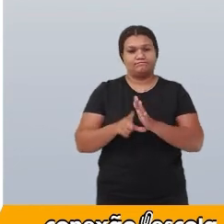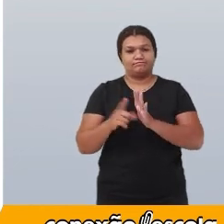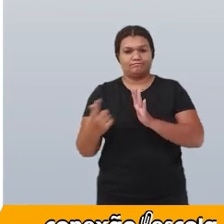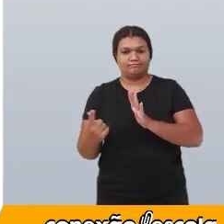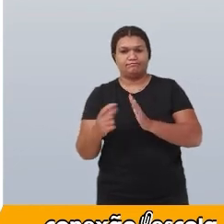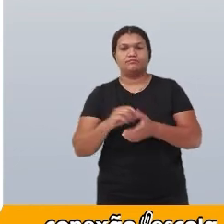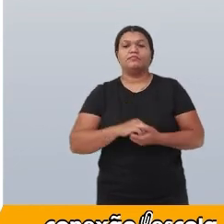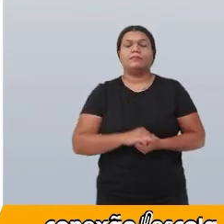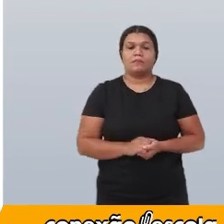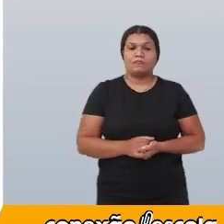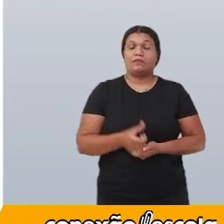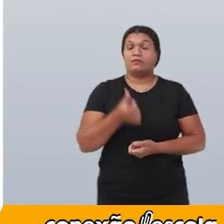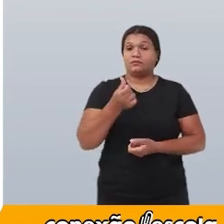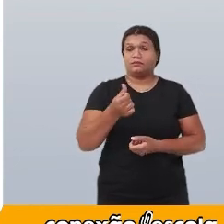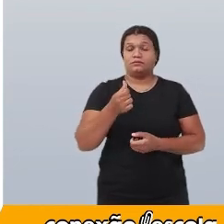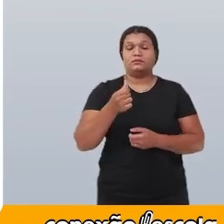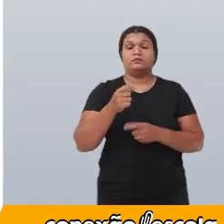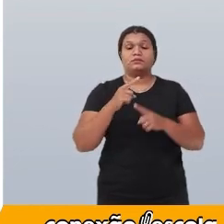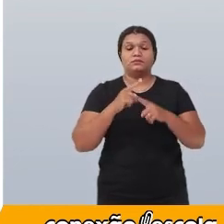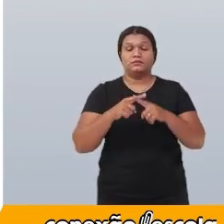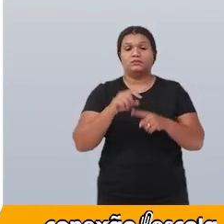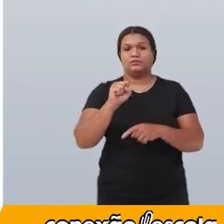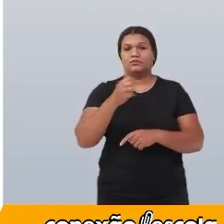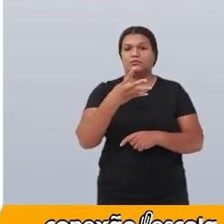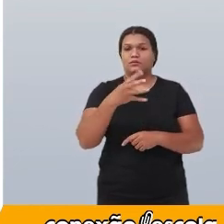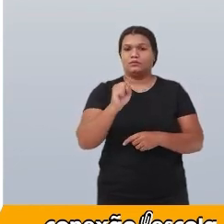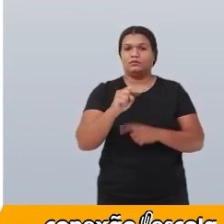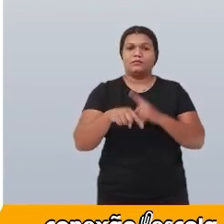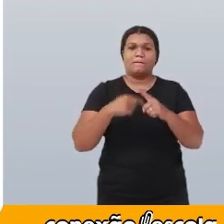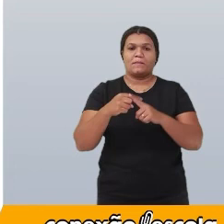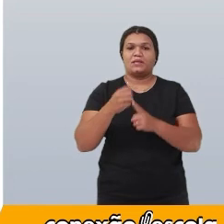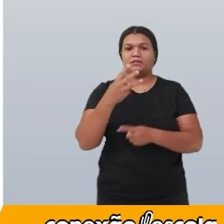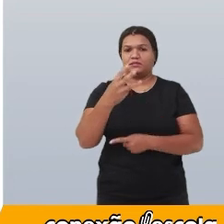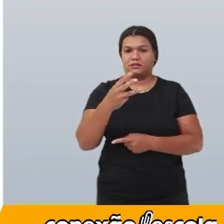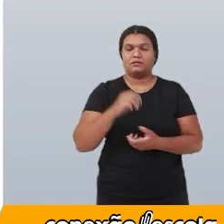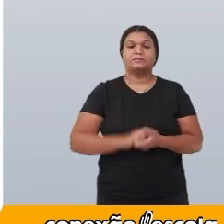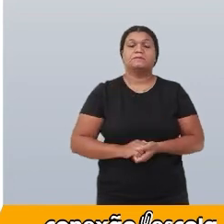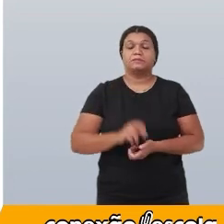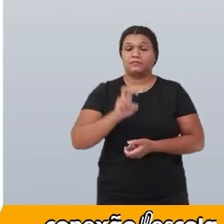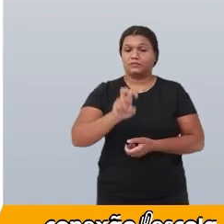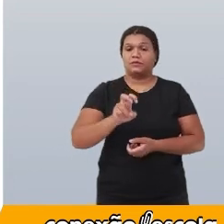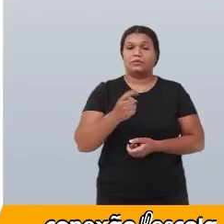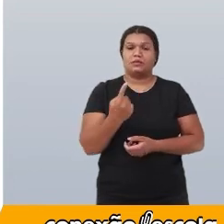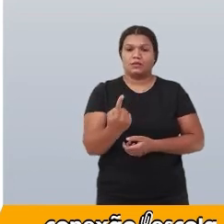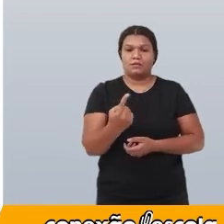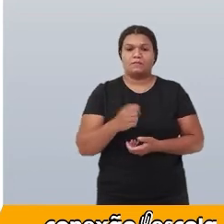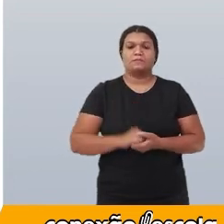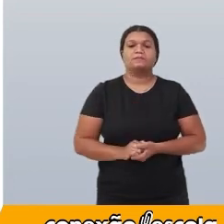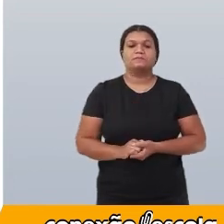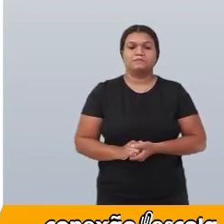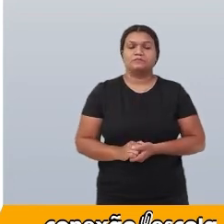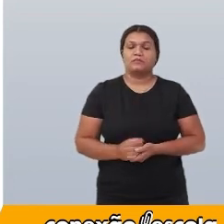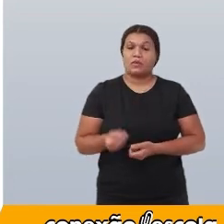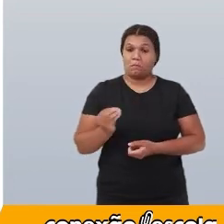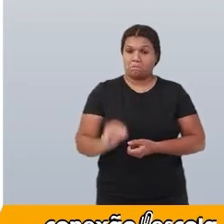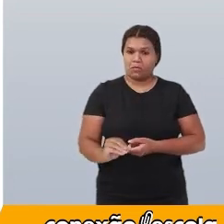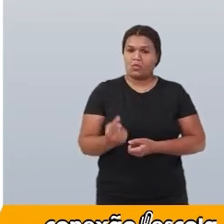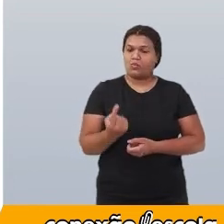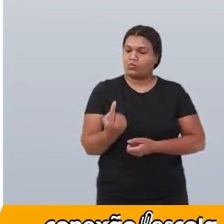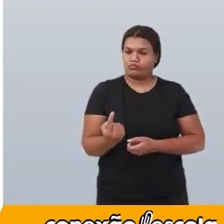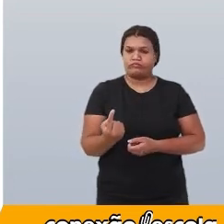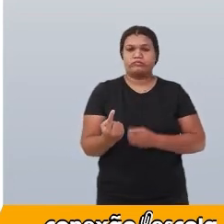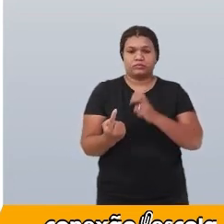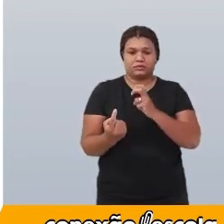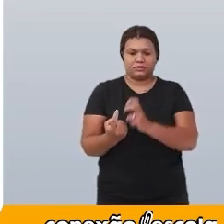anterior. 6 vezes 8, 48, mais 3, 51. Fica